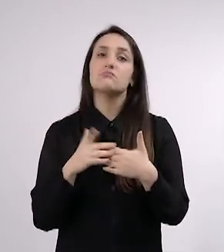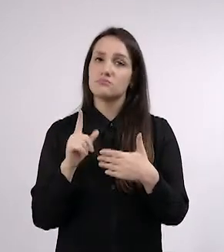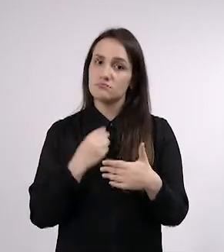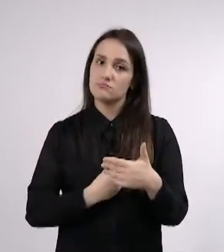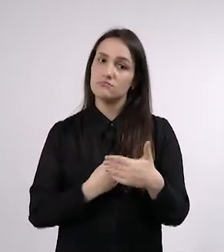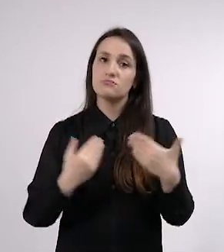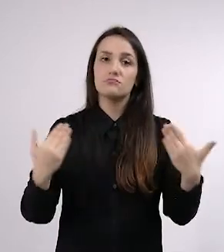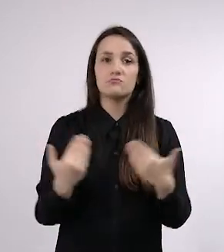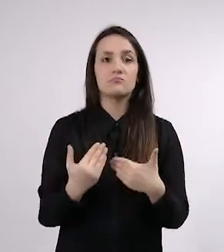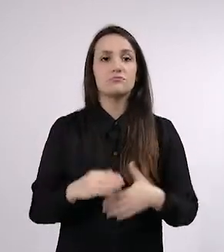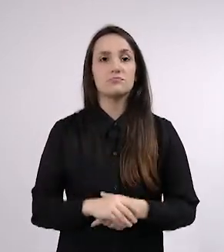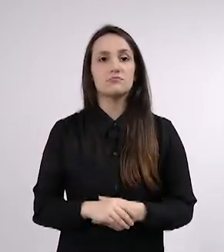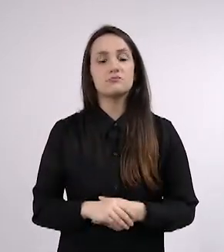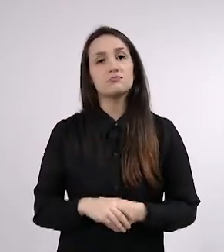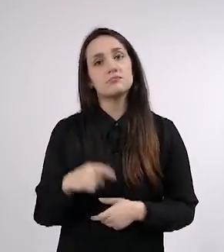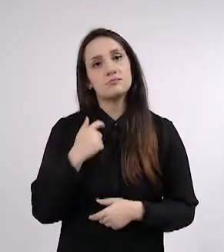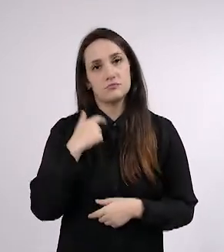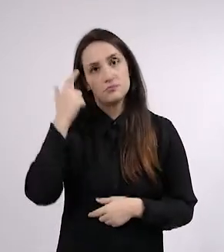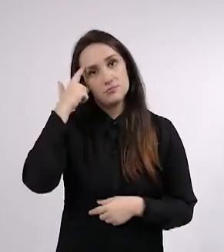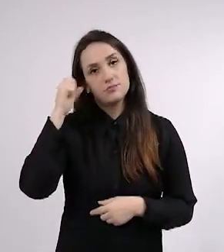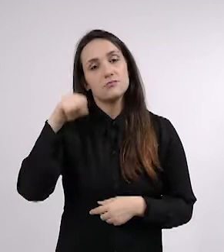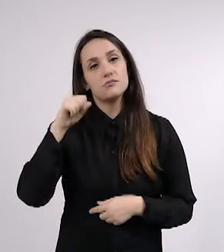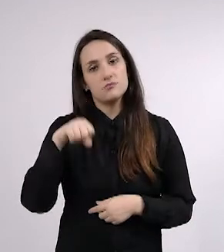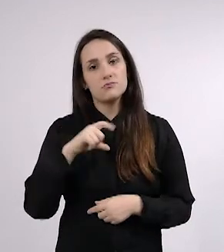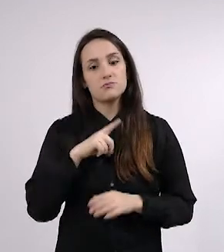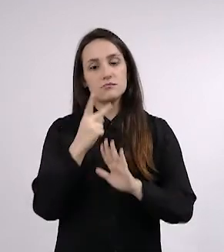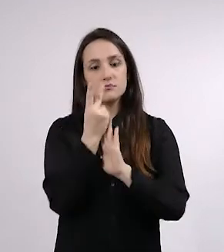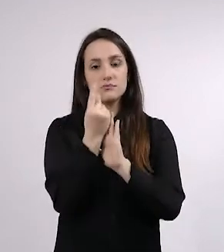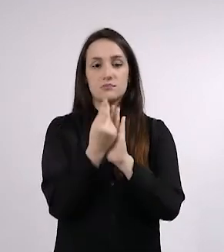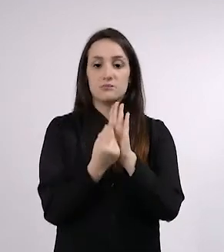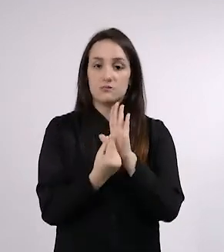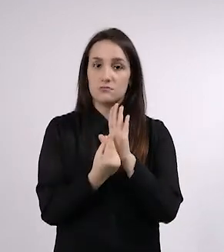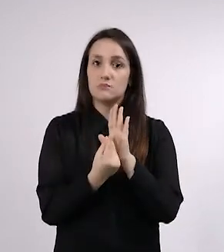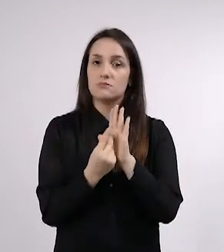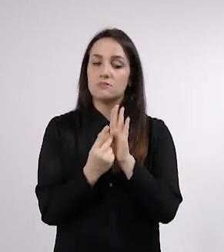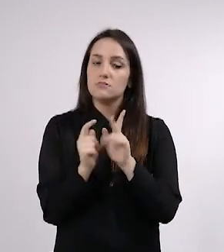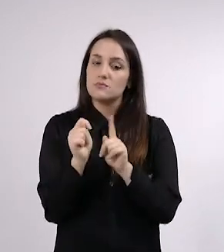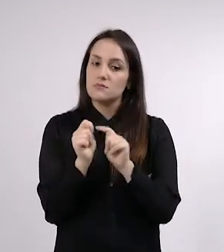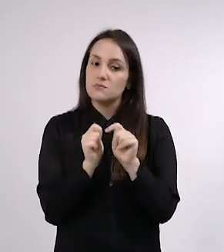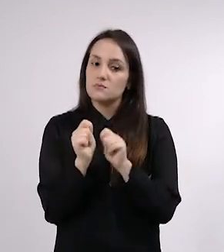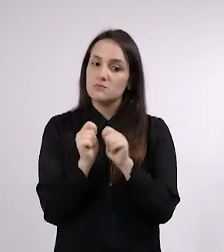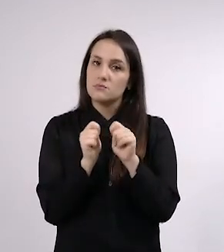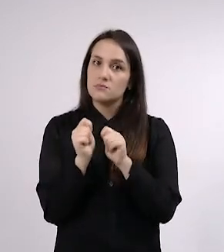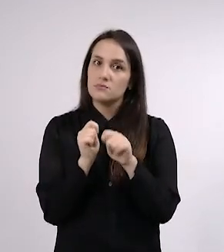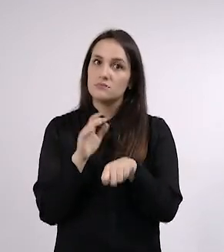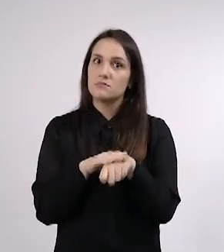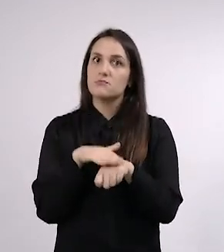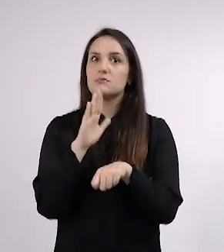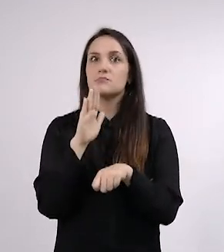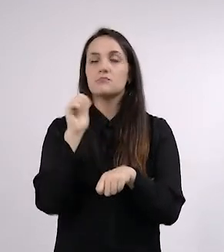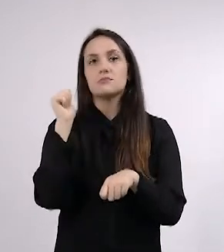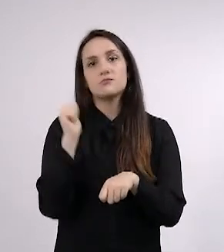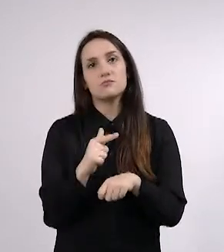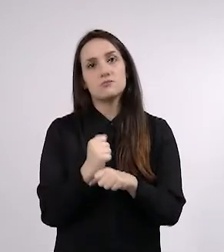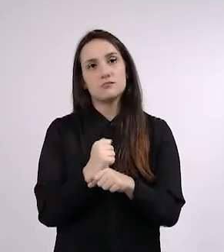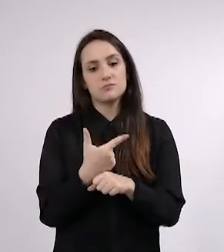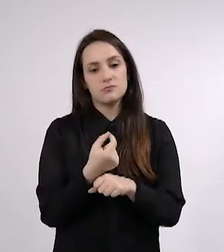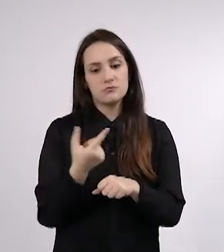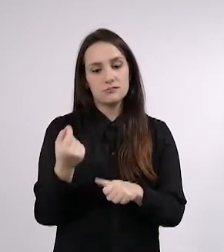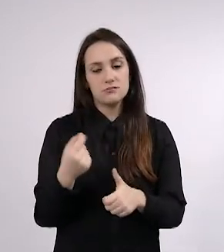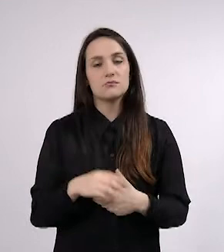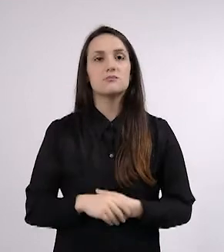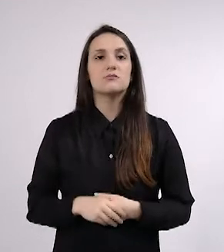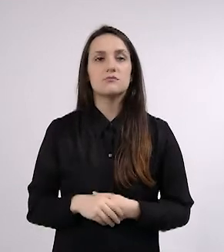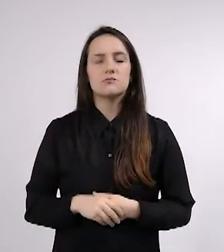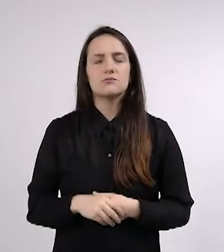nessa realidade que a gente vive hoje. Então, provavelmente, nós vamos ter um orçamento muito mais enxuto do que tivemos para 2020. O senhor acredita